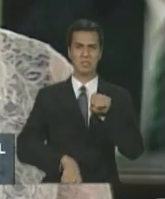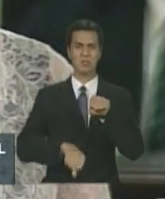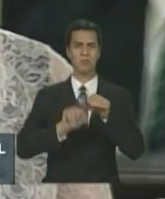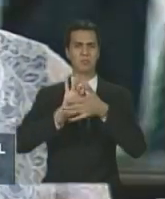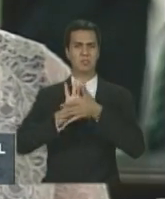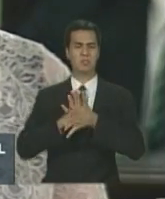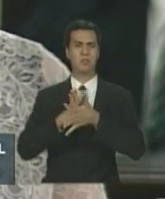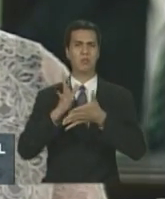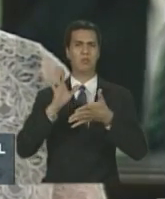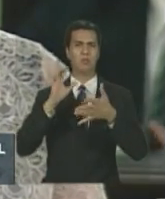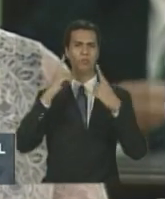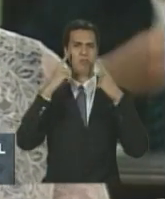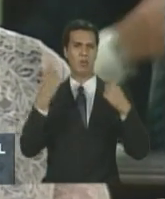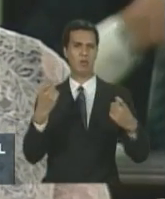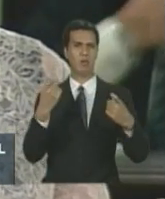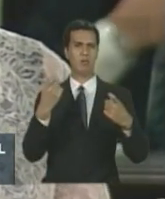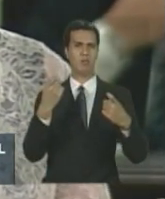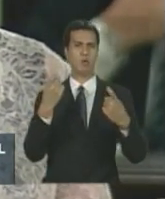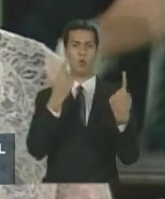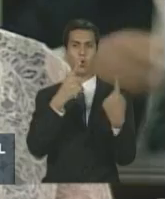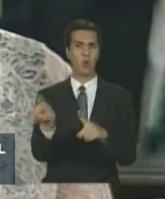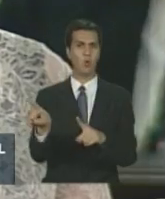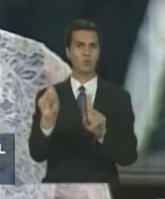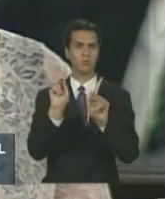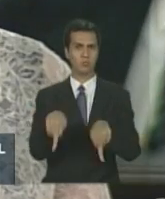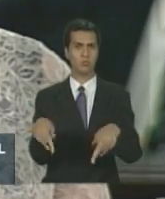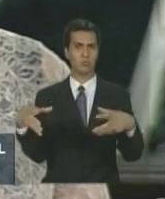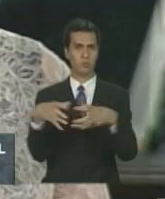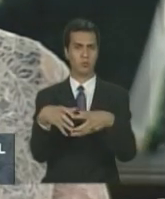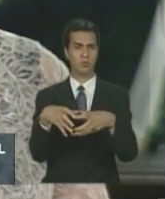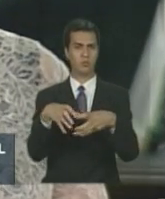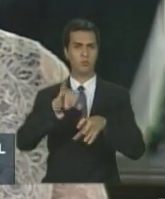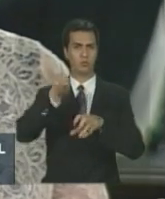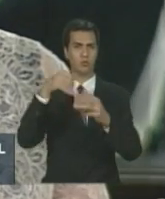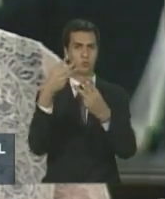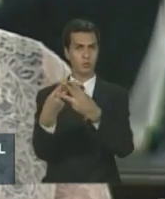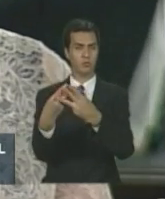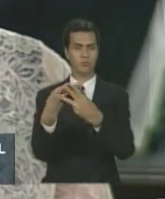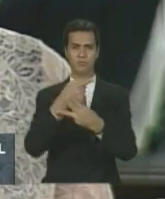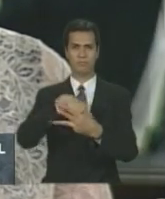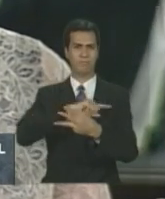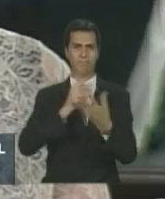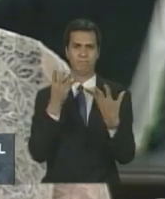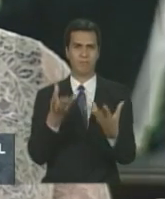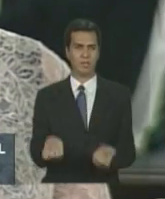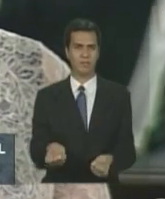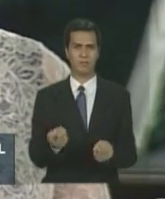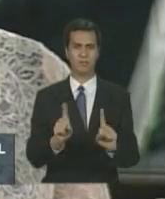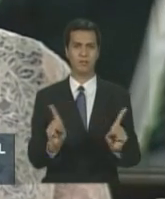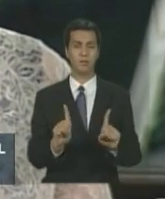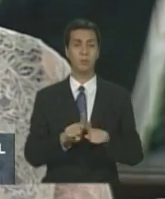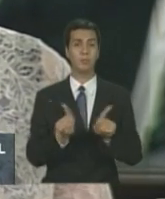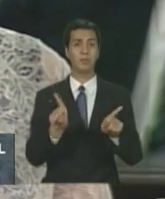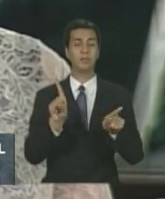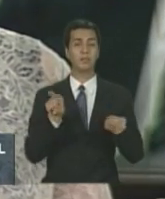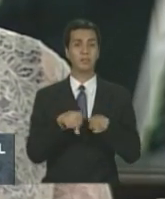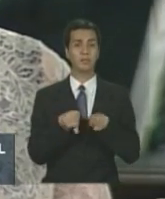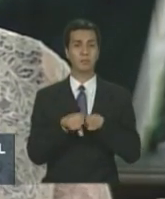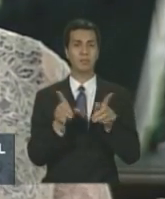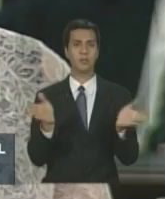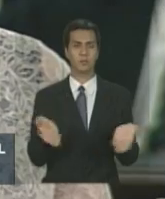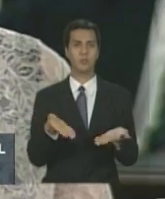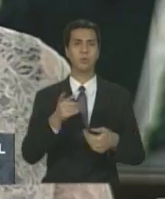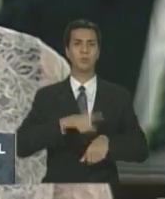contra os judeus. Mas é também um momento para nós homenagearmos